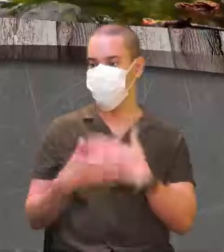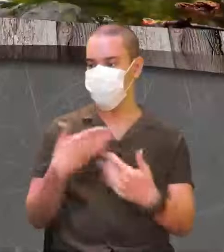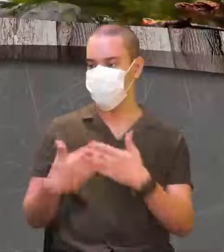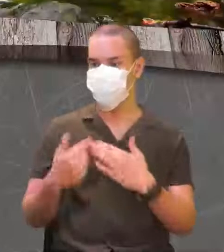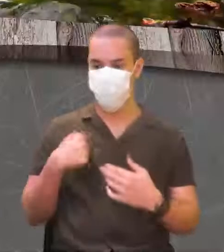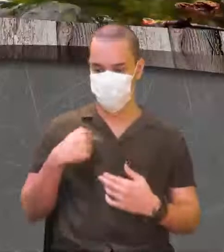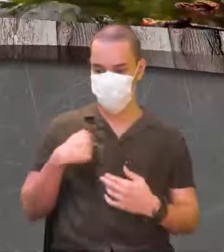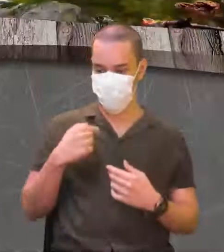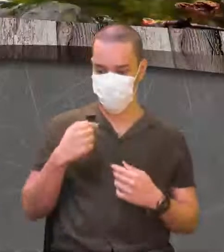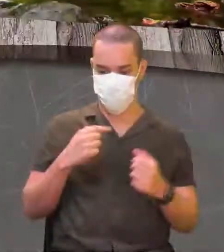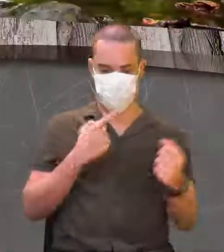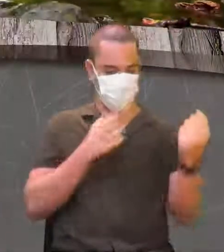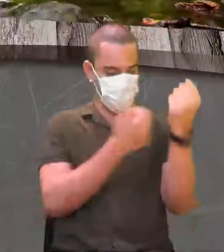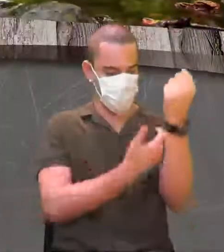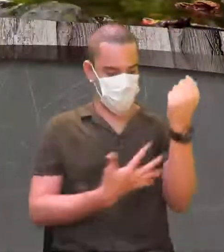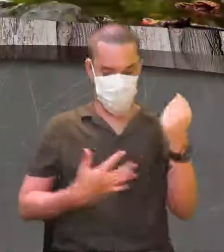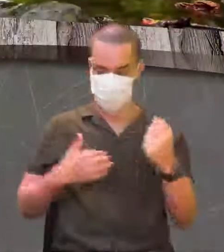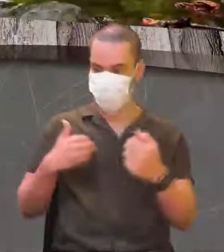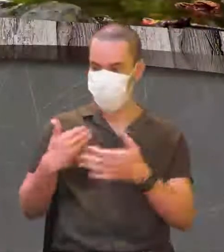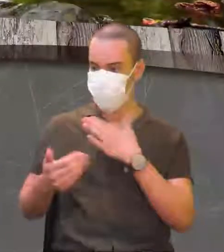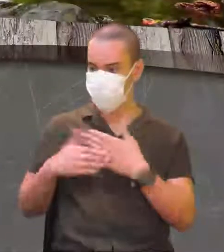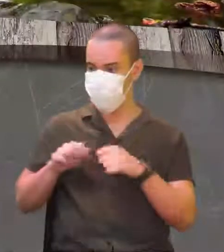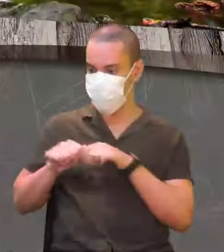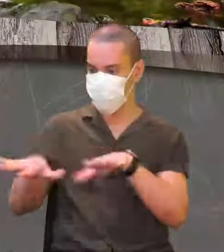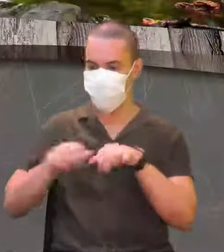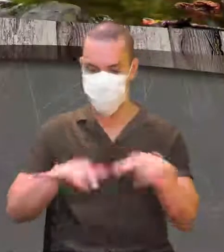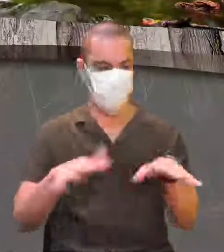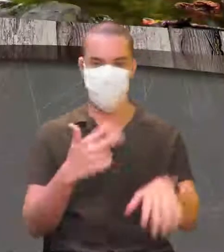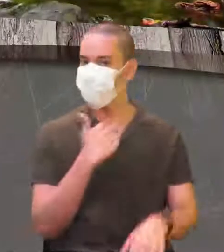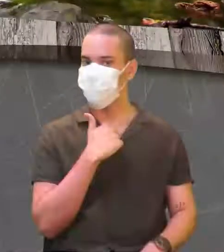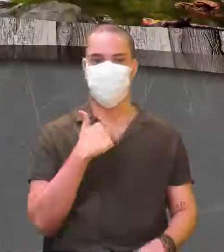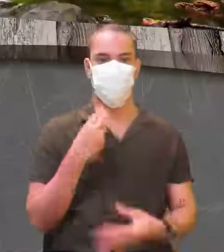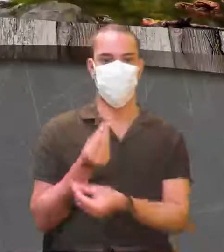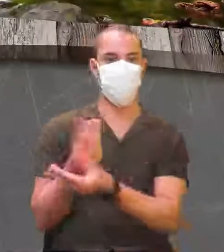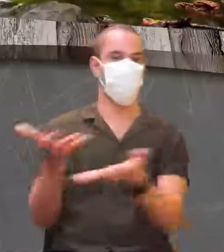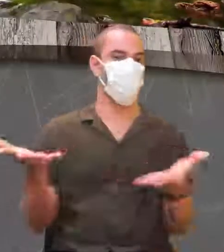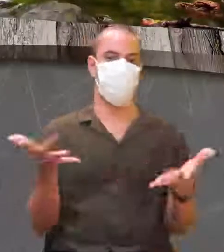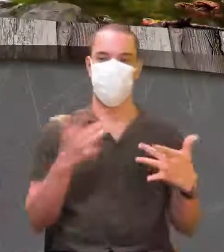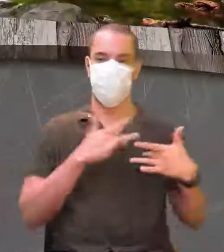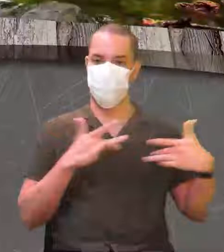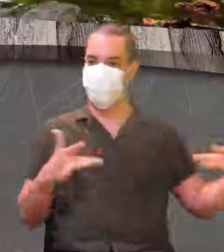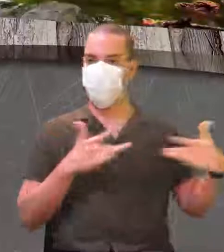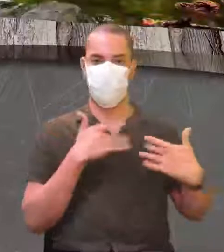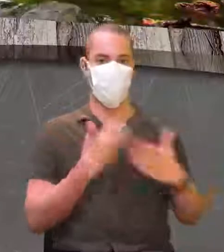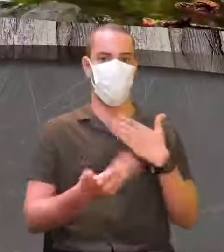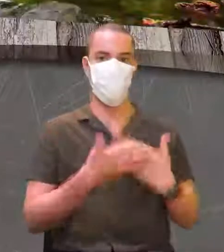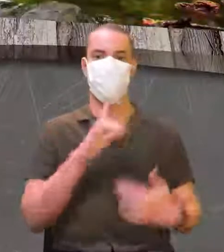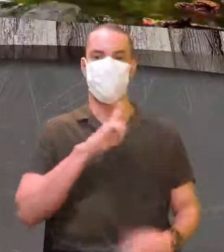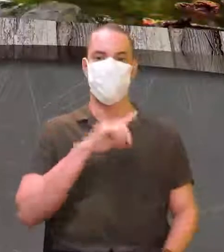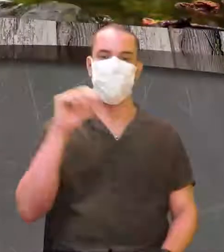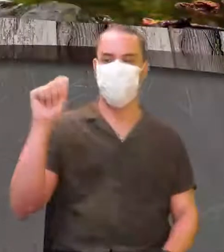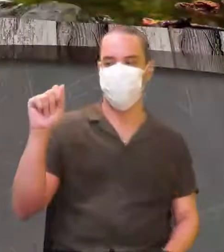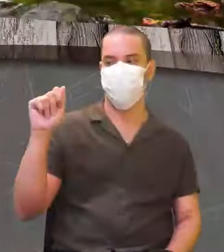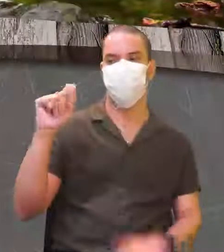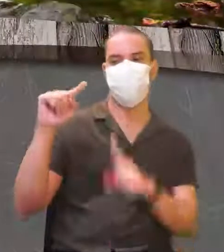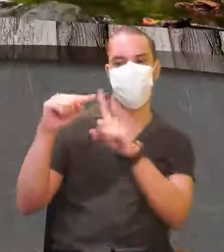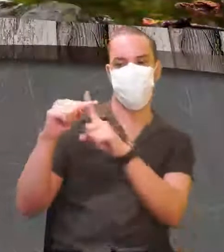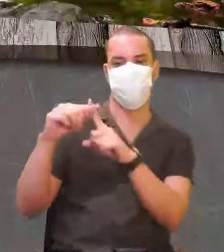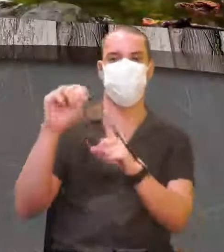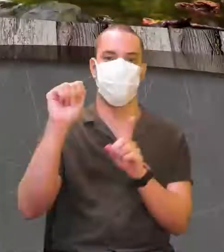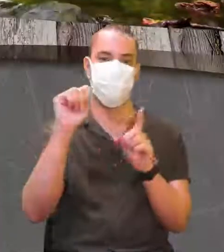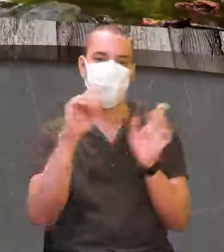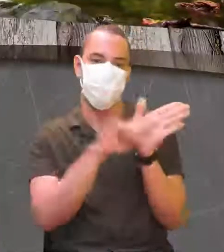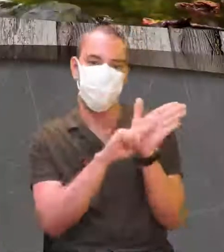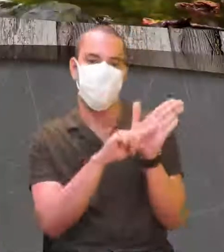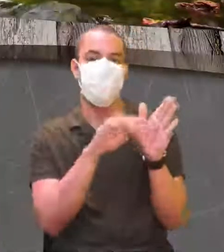qualquer um pode doar para qualquer um e não é assim, né? Tem algumas questões técnicas aí que vão ser além dessa faladas. Questão de compatibilidade